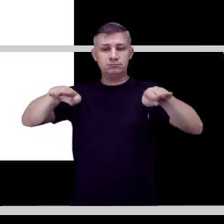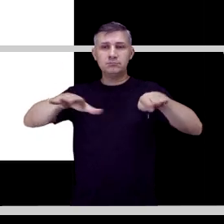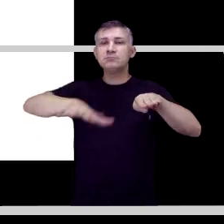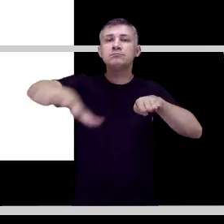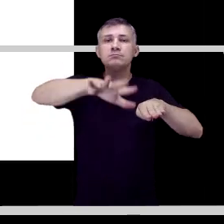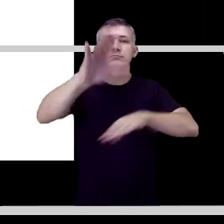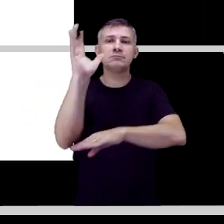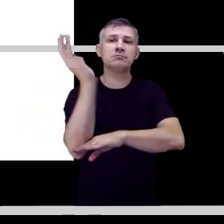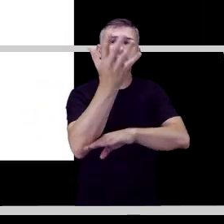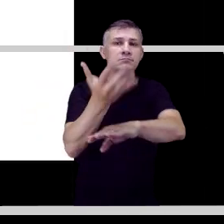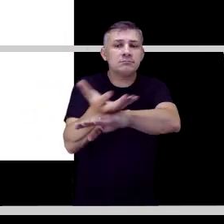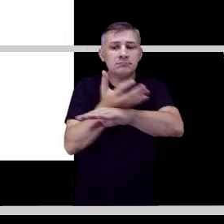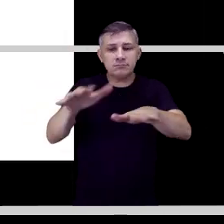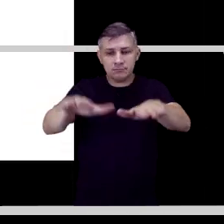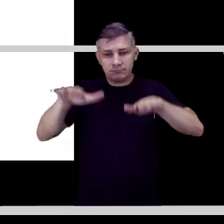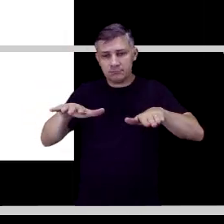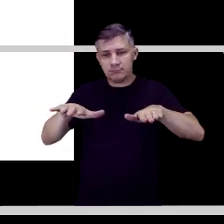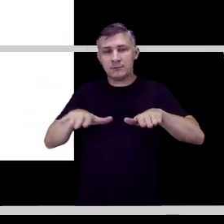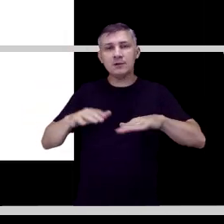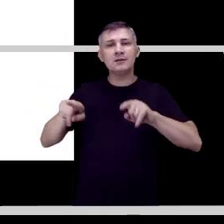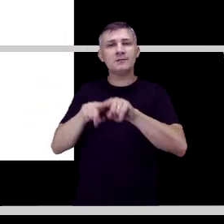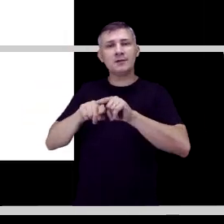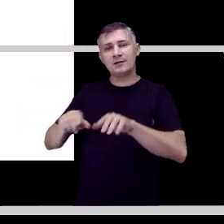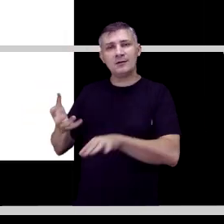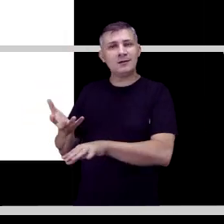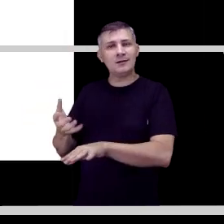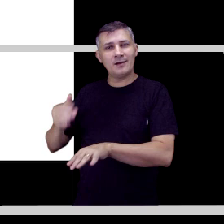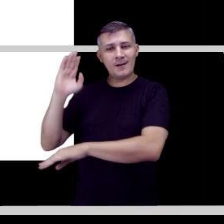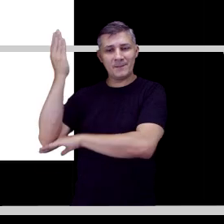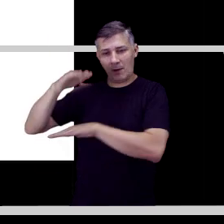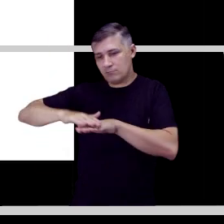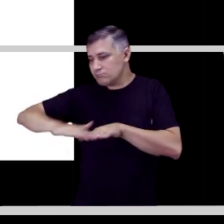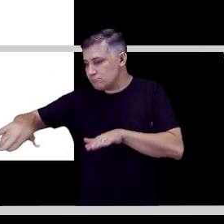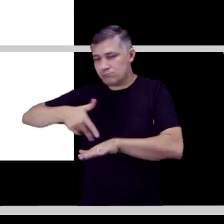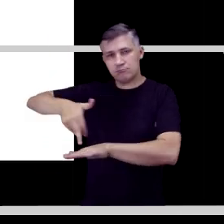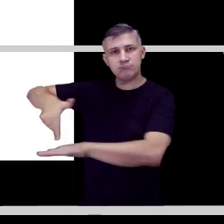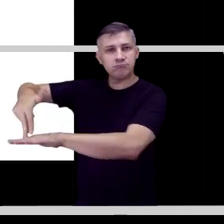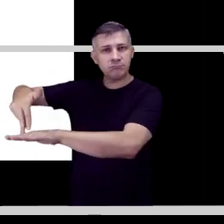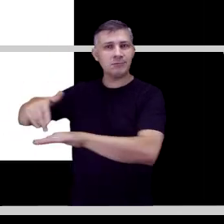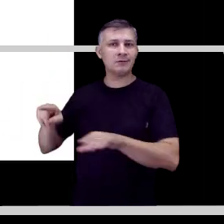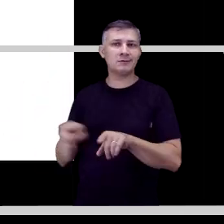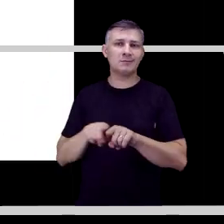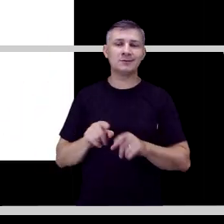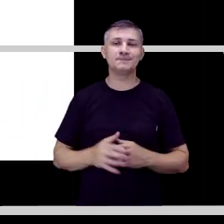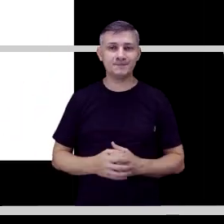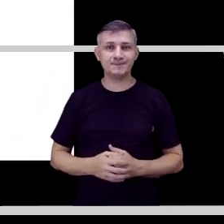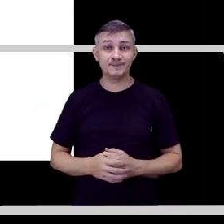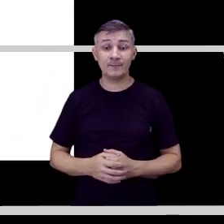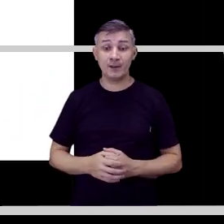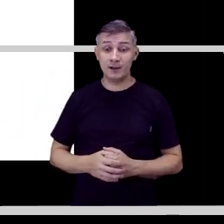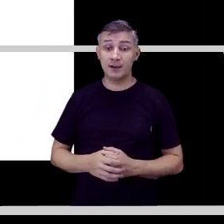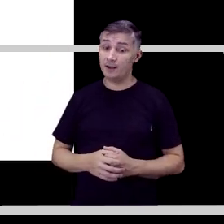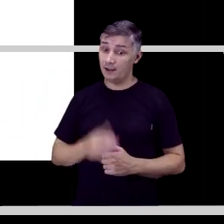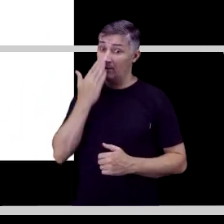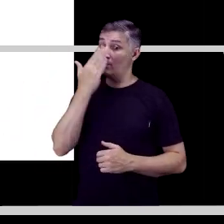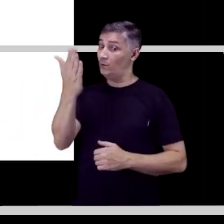escala, conectando eles, e também vazios, né? Um jardim externo, um deck, que vão trazer um respiro